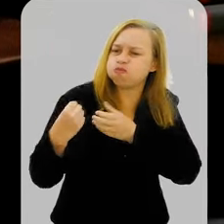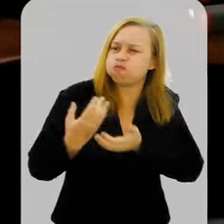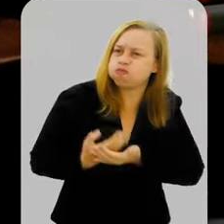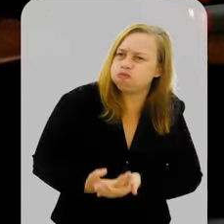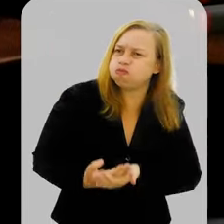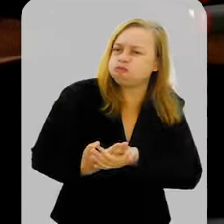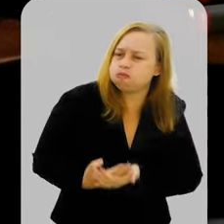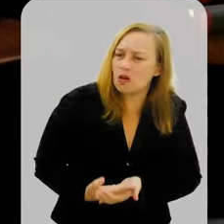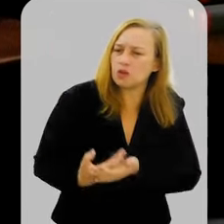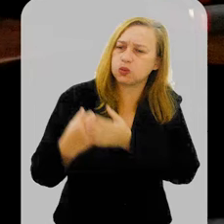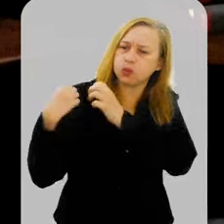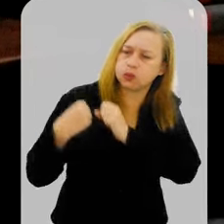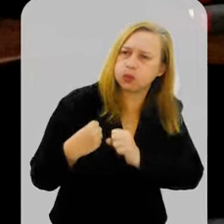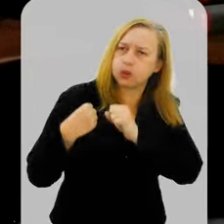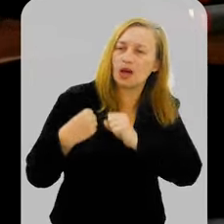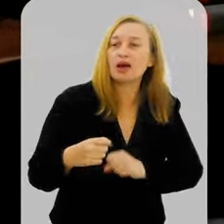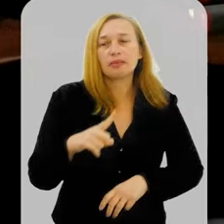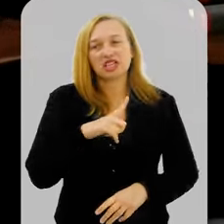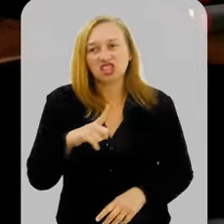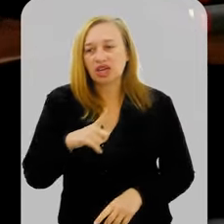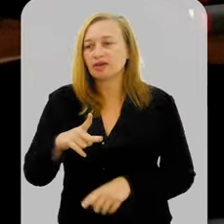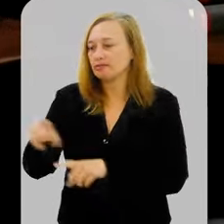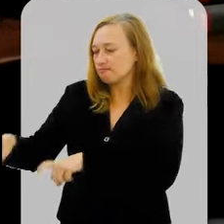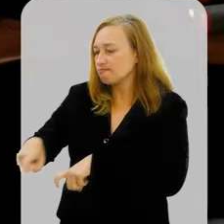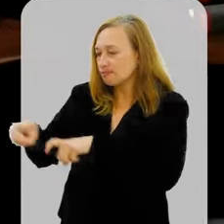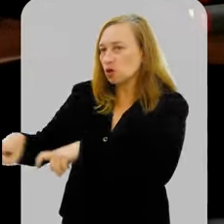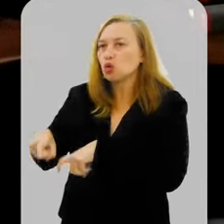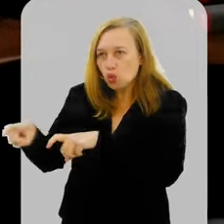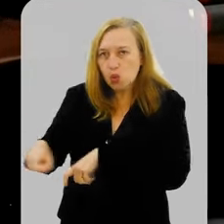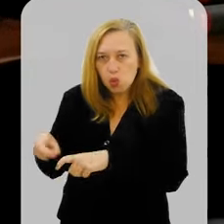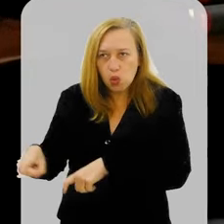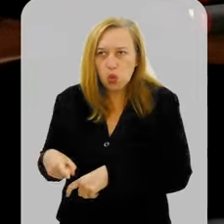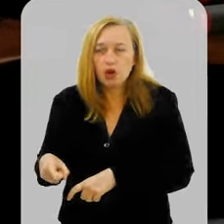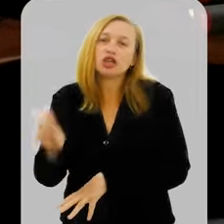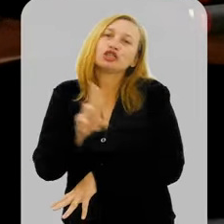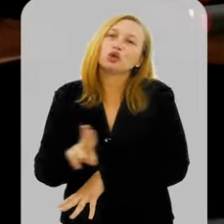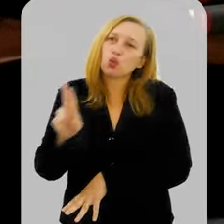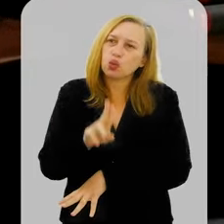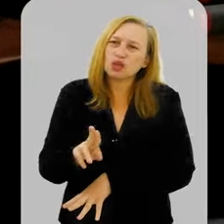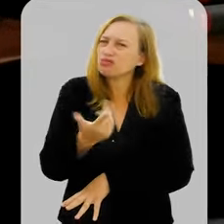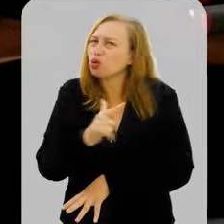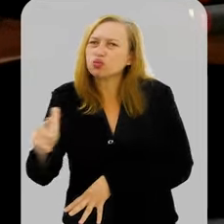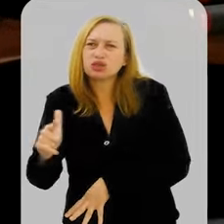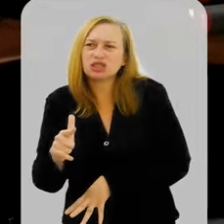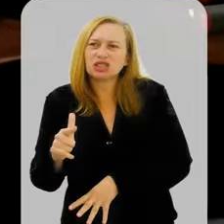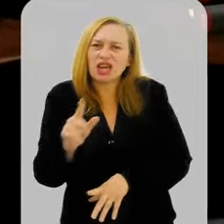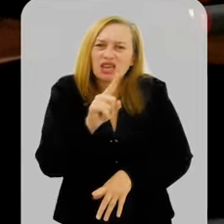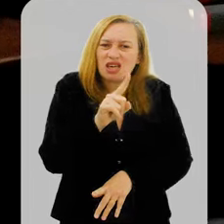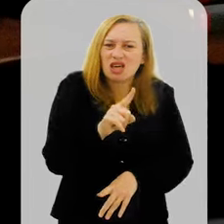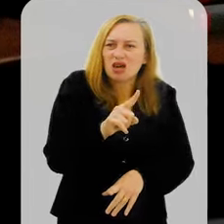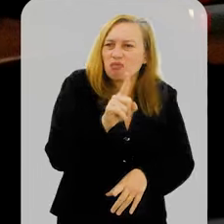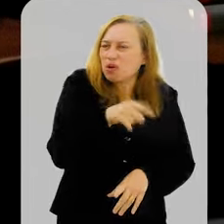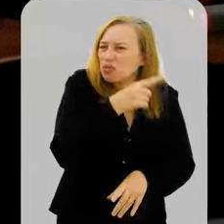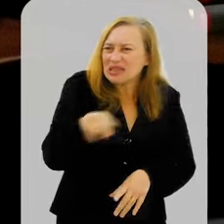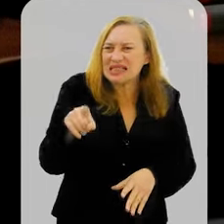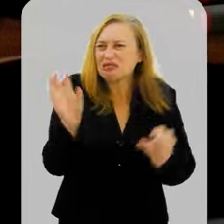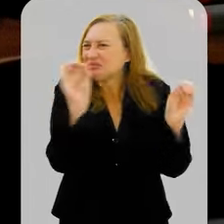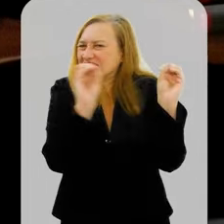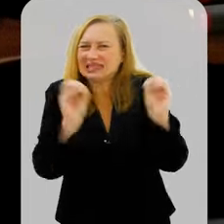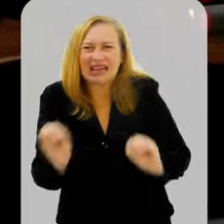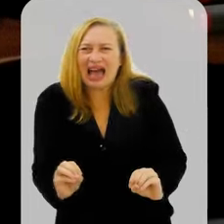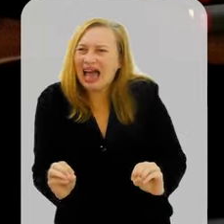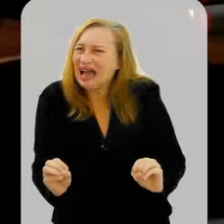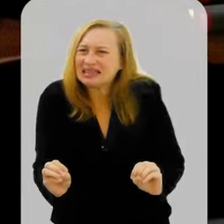enfim. Mas em muitas cidades aí do interior ainda continuam insistindo em usar esses animais e não há nenhum tipo de punição, porque as